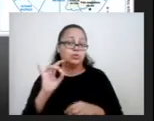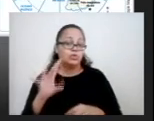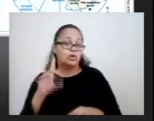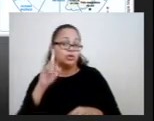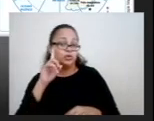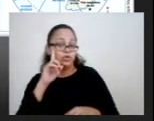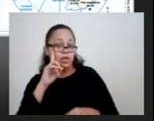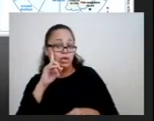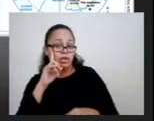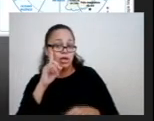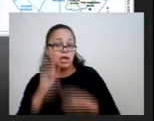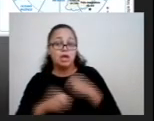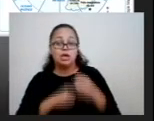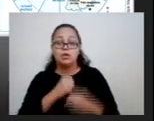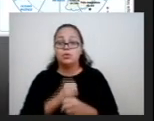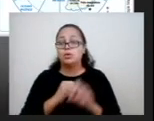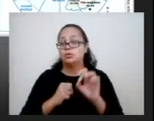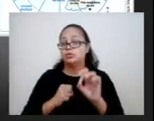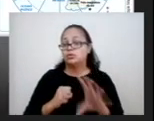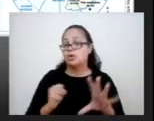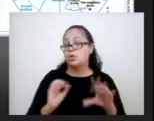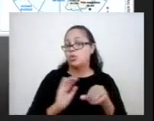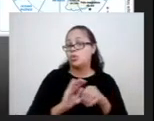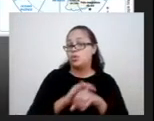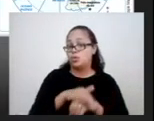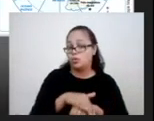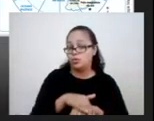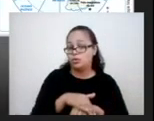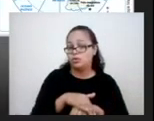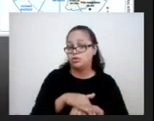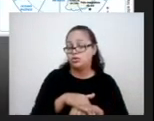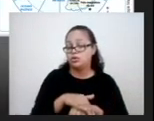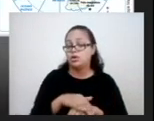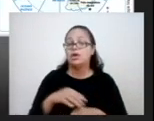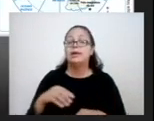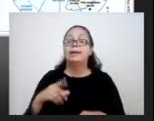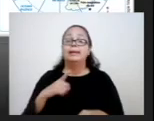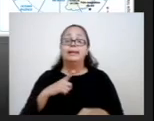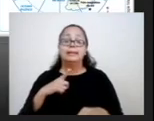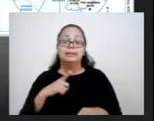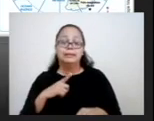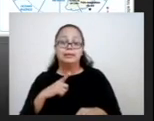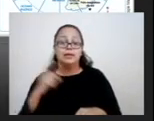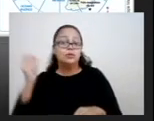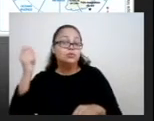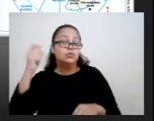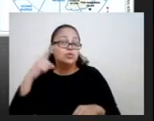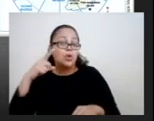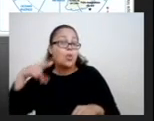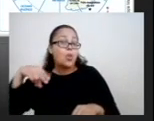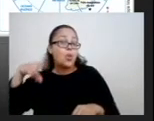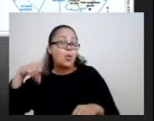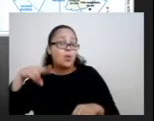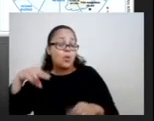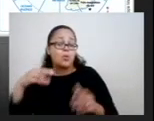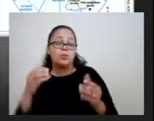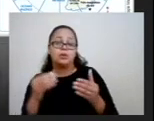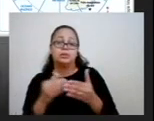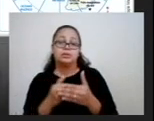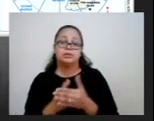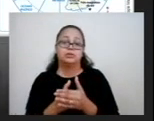só noite. Então aqui, ele estava no verão, uma época que o sol nunca se esconde. Tem a luz solar durante as 24 horas do